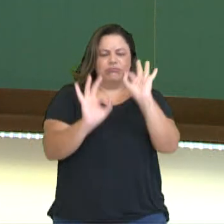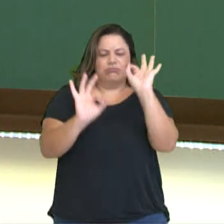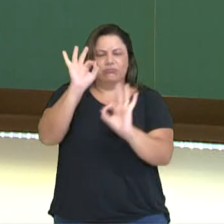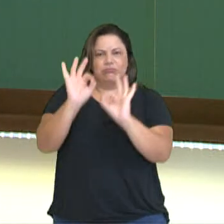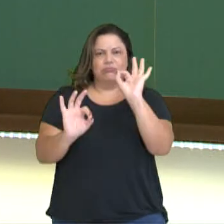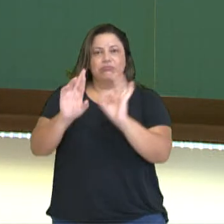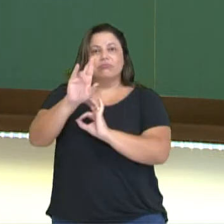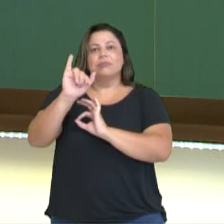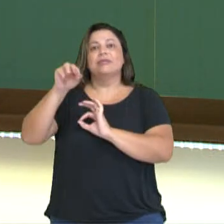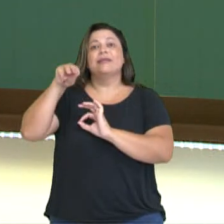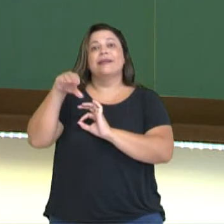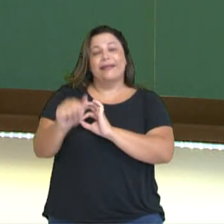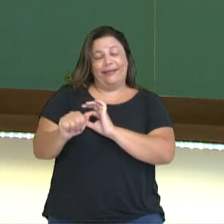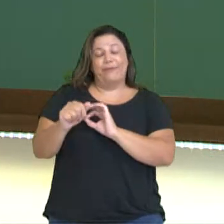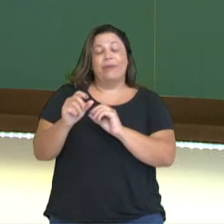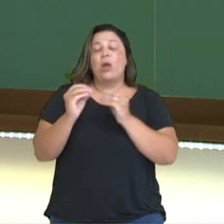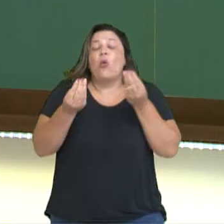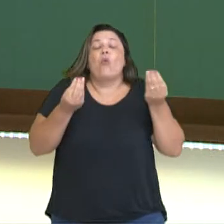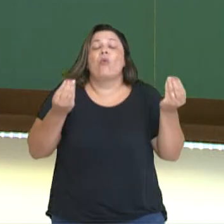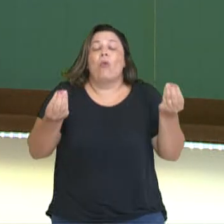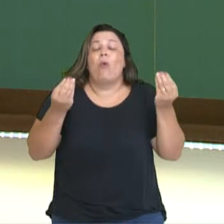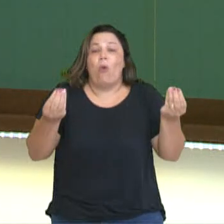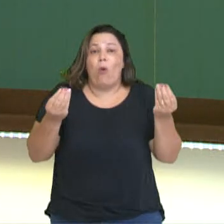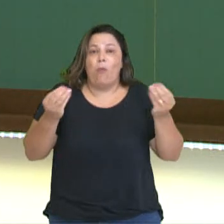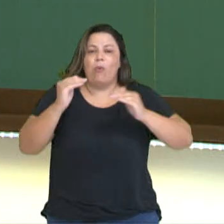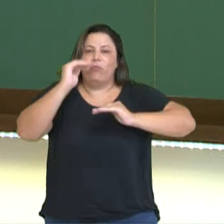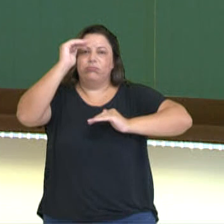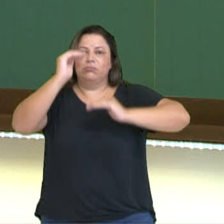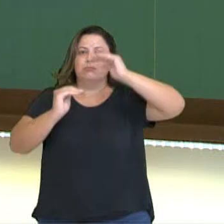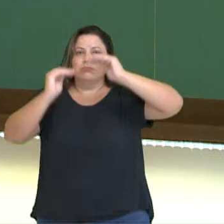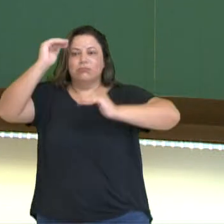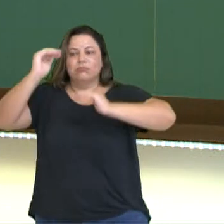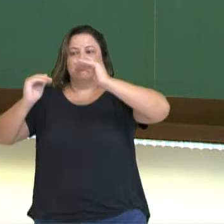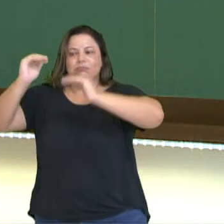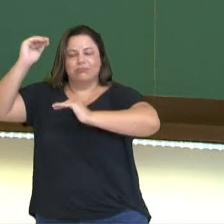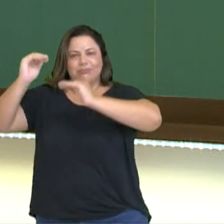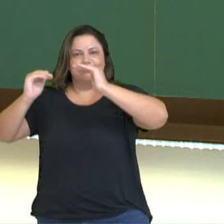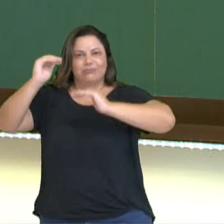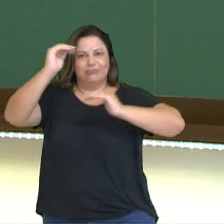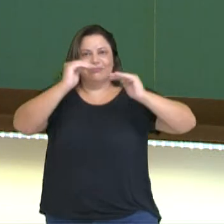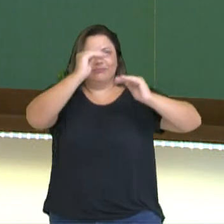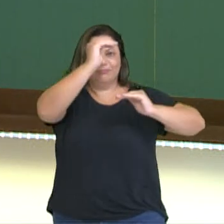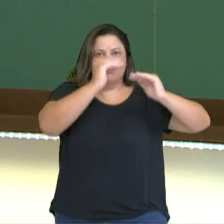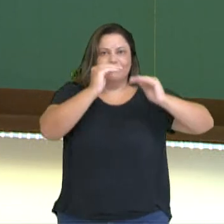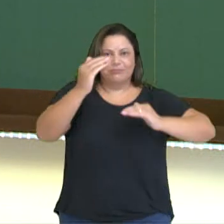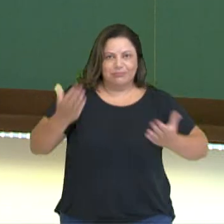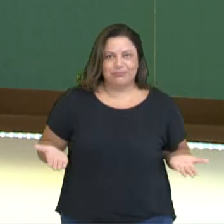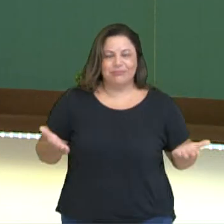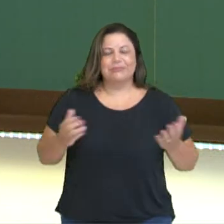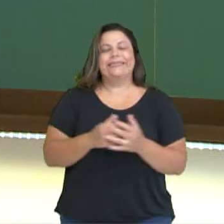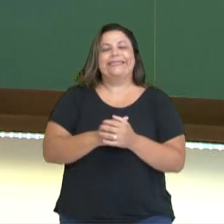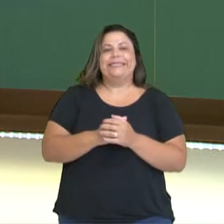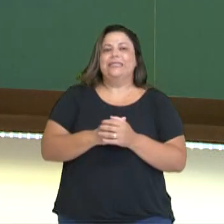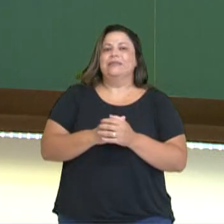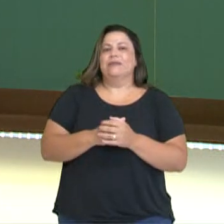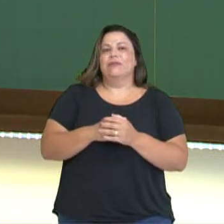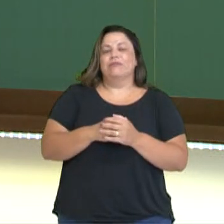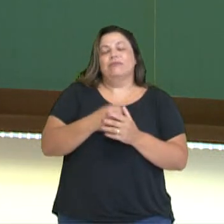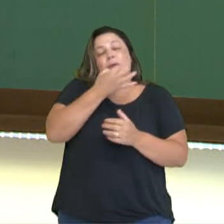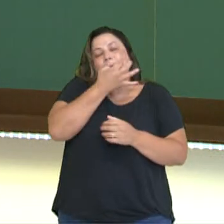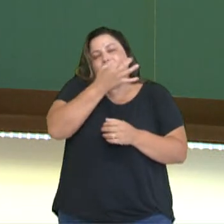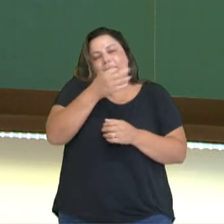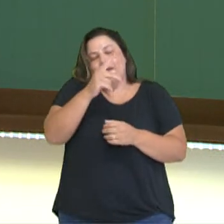rima? Intercalada, interpolada, alternada, emparelhada? Você vai escolher, vai ficar a seu critério,